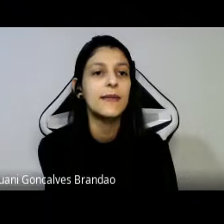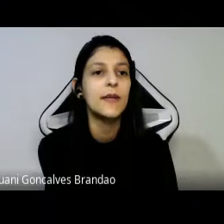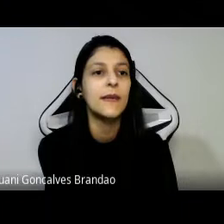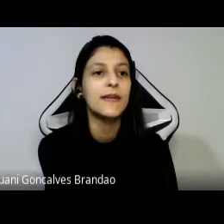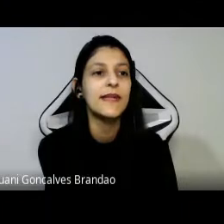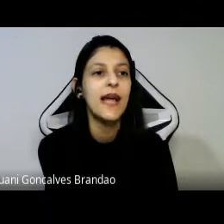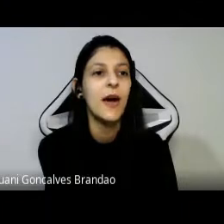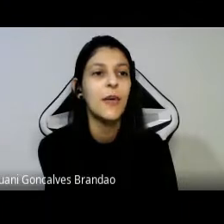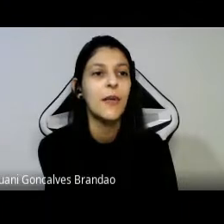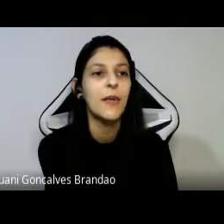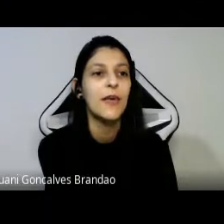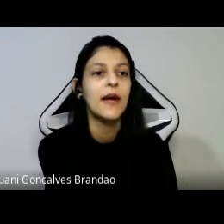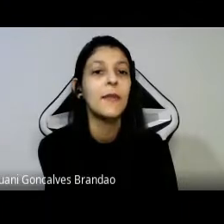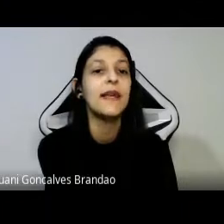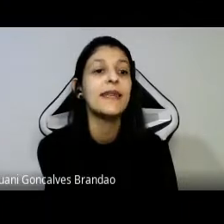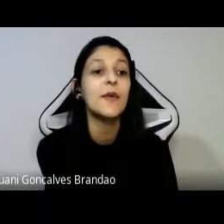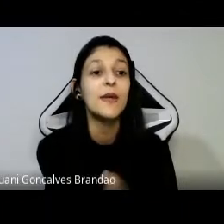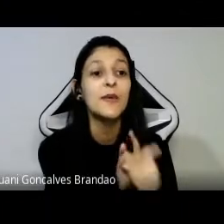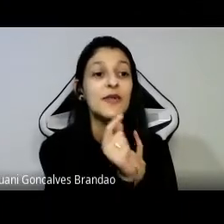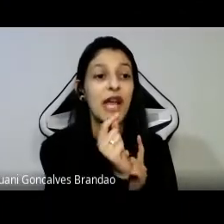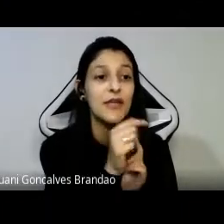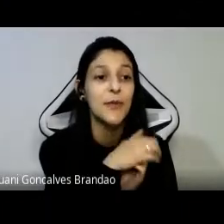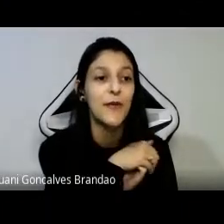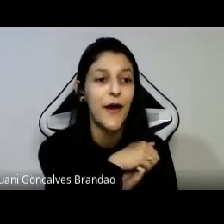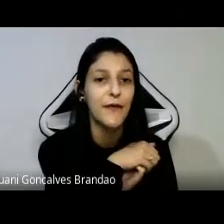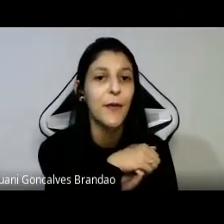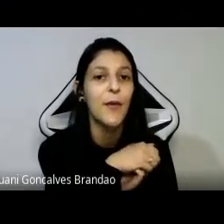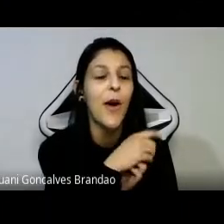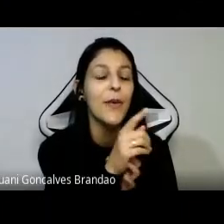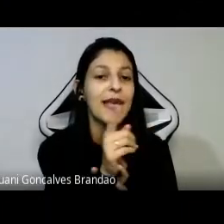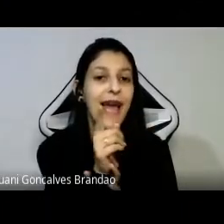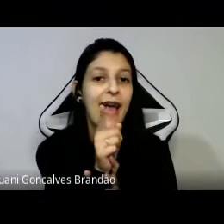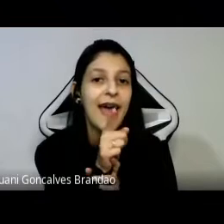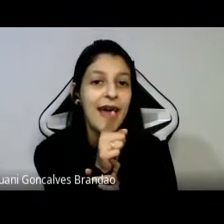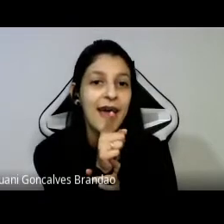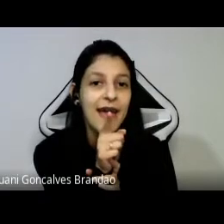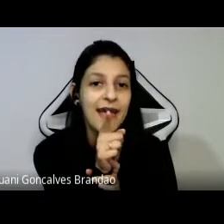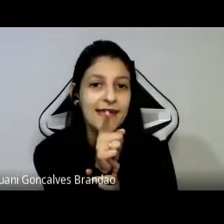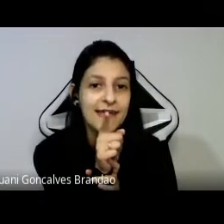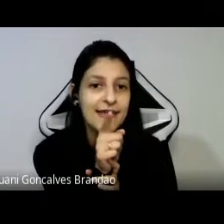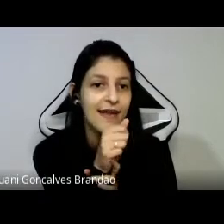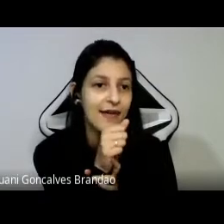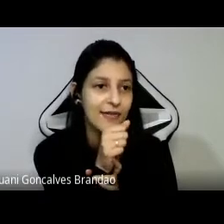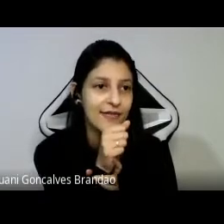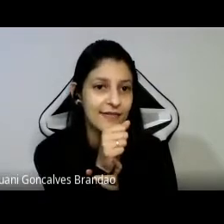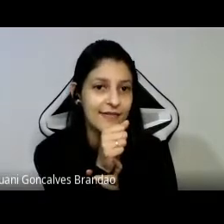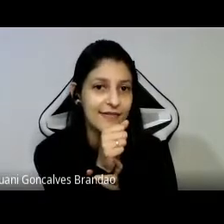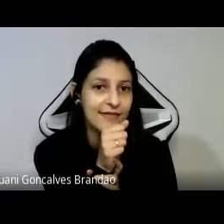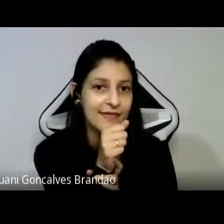Então, esse primeiro sinal. Me respondam no chat, por favor, qual que é esse